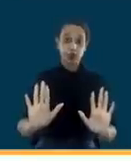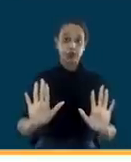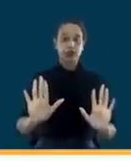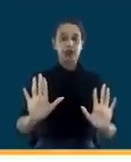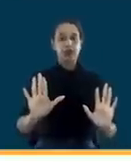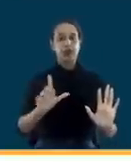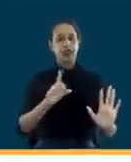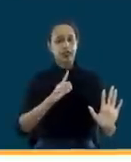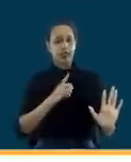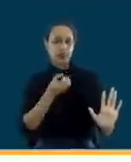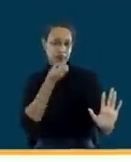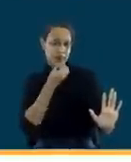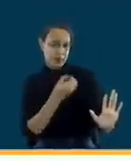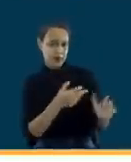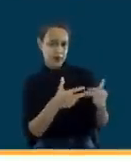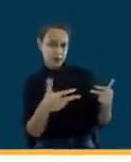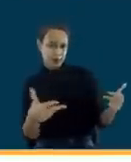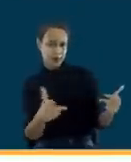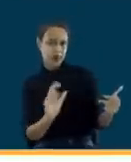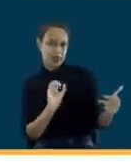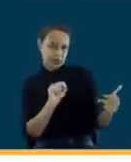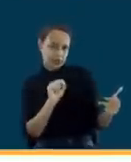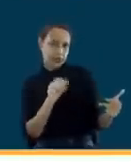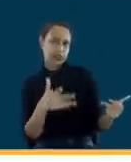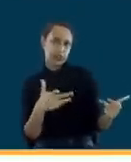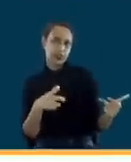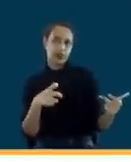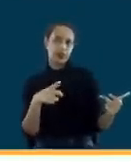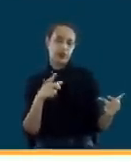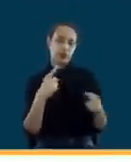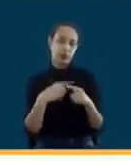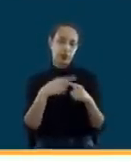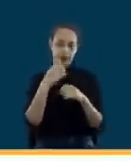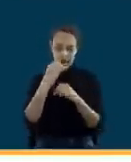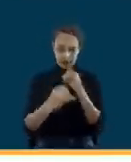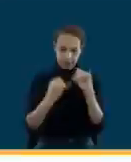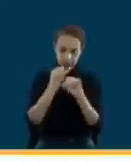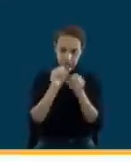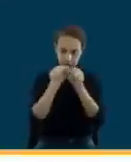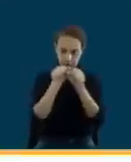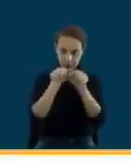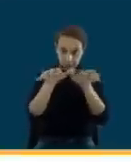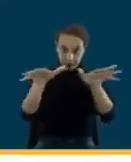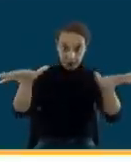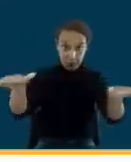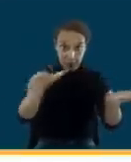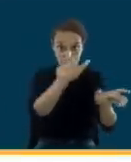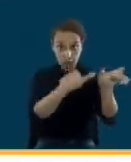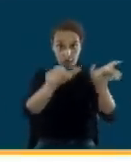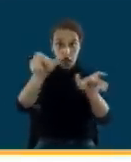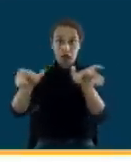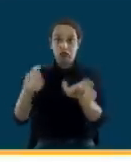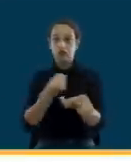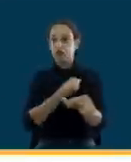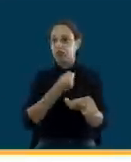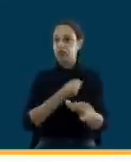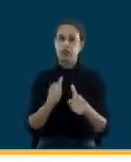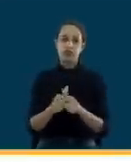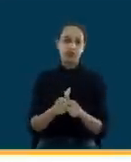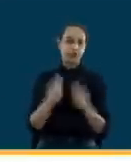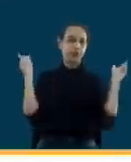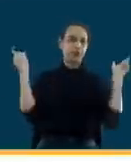vantagens, claro, você atinge um público maior, você consegue realizar uma ação que tem um caráter